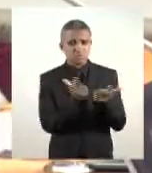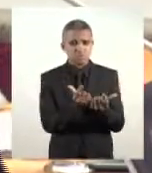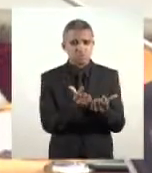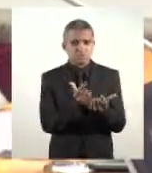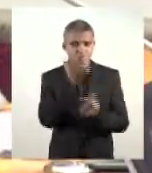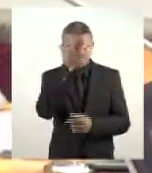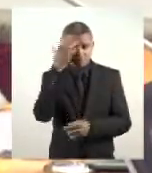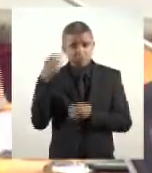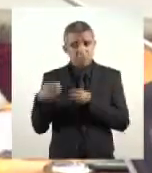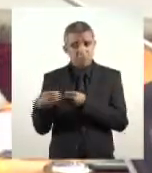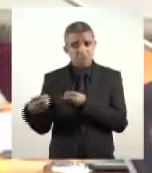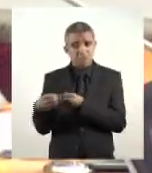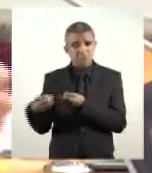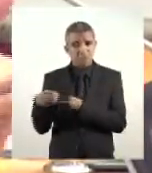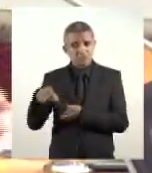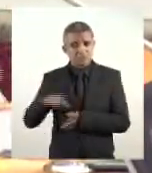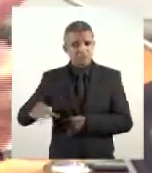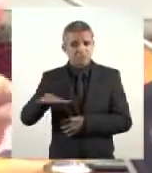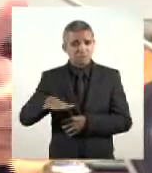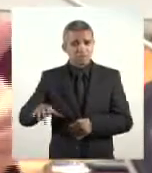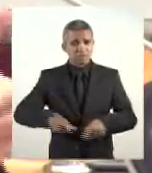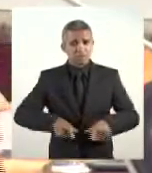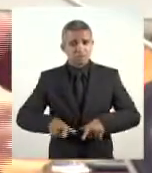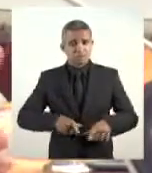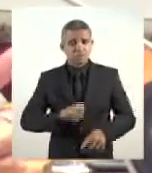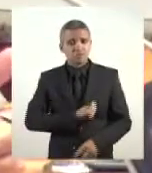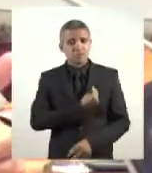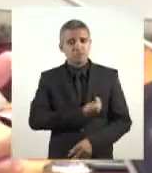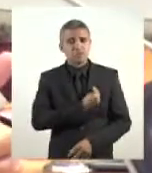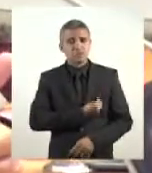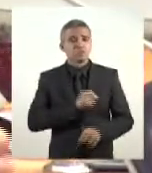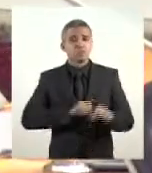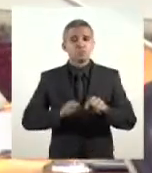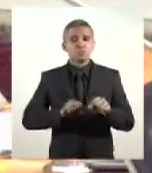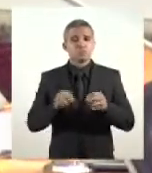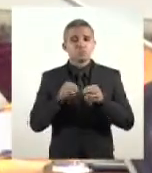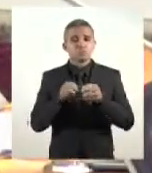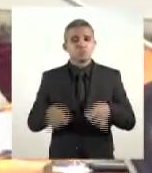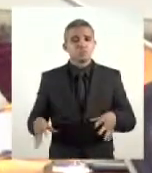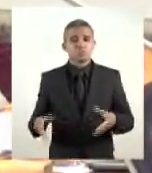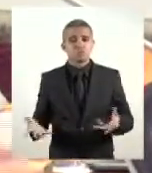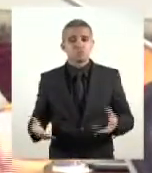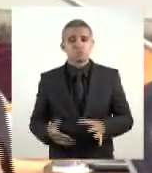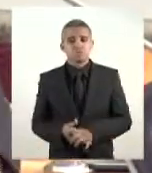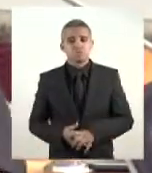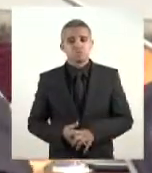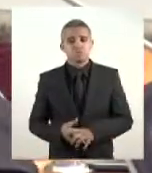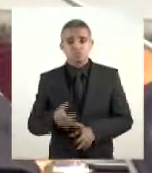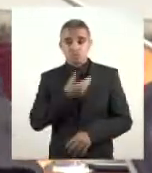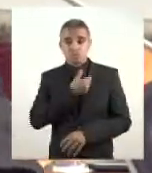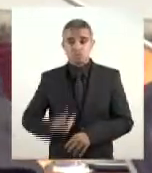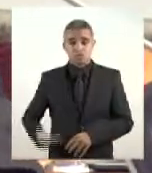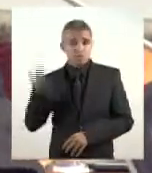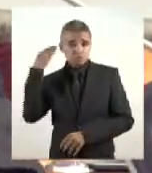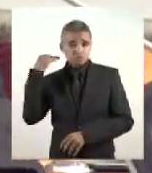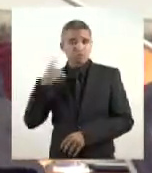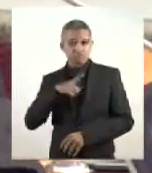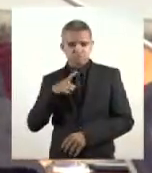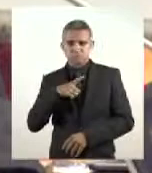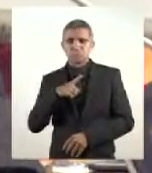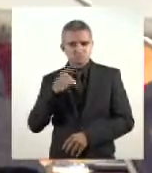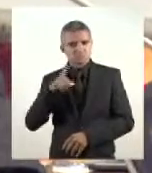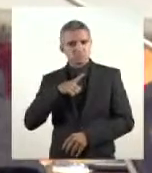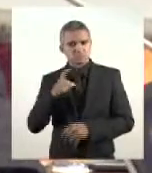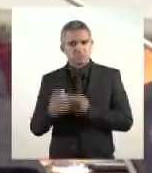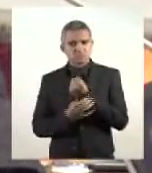Nós estamos vivendo numa guerra aqui. Mas no governo passado tinha, mas nós estamos aqui discutindo